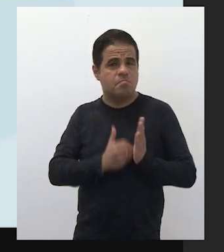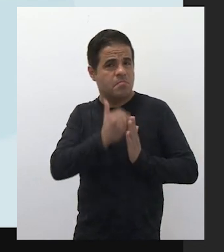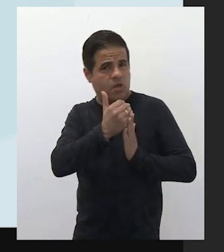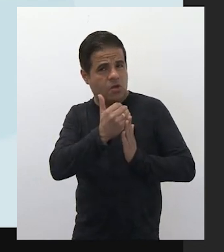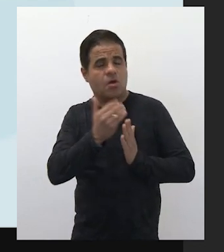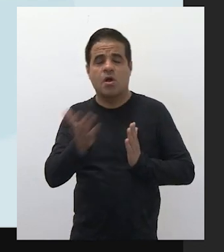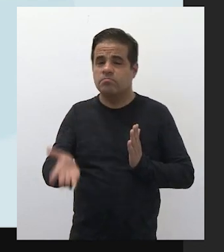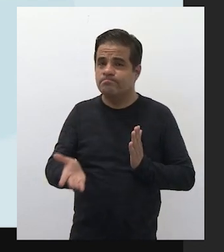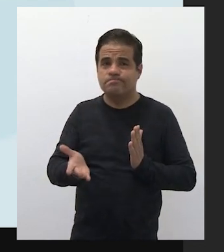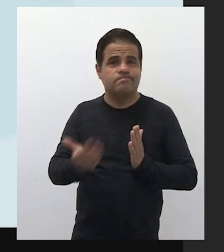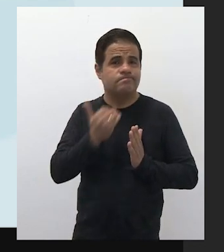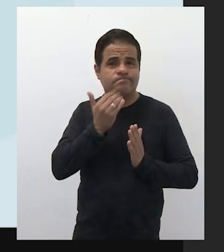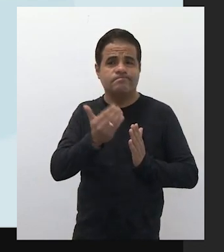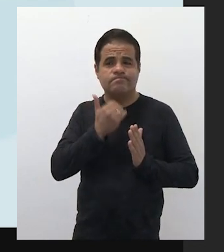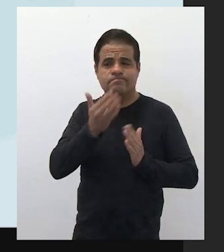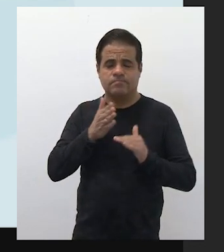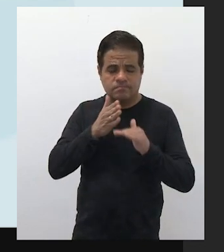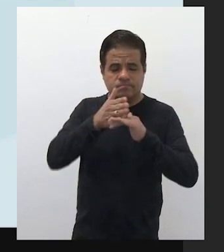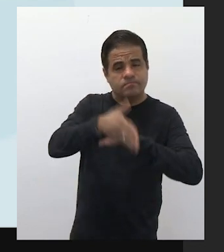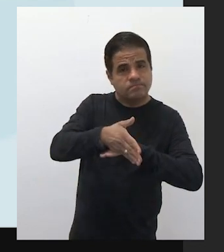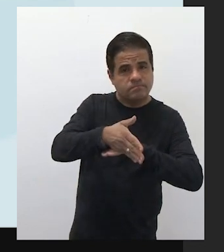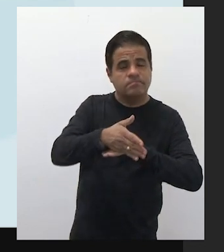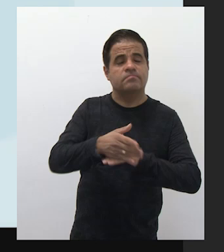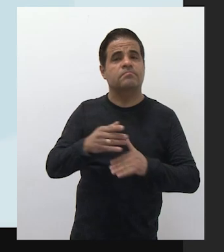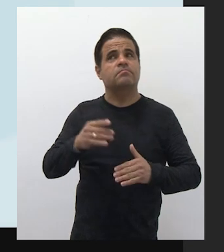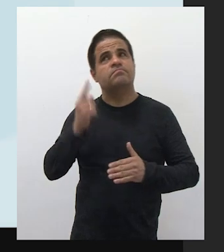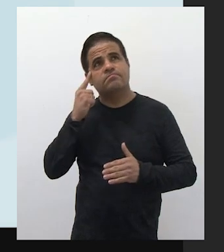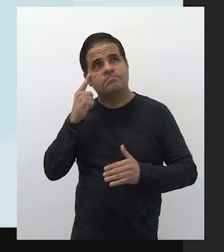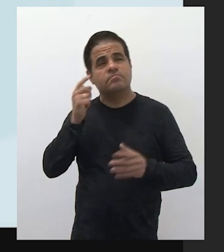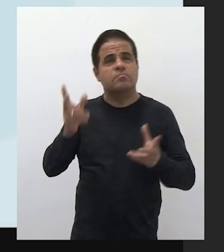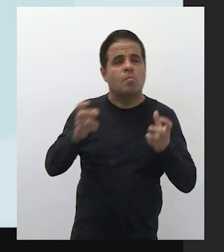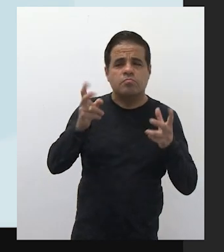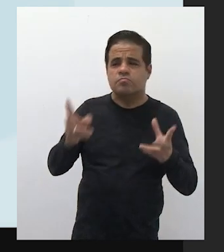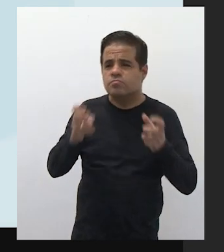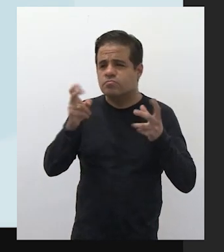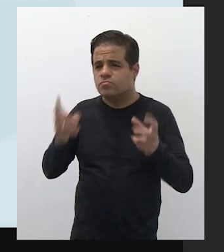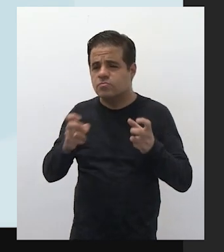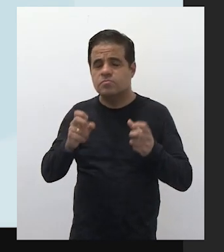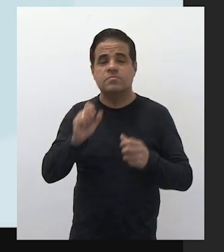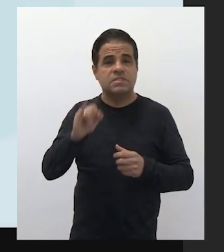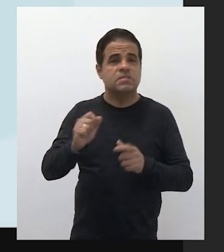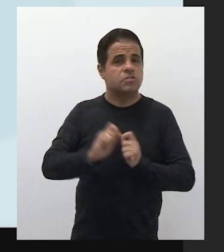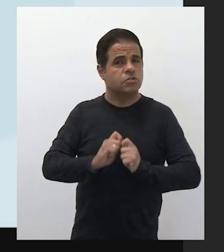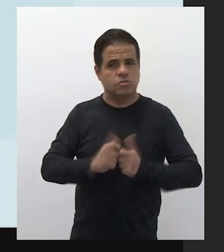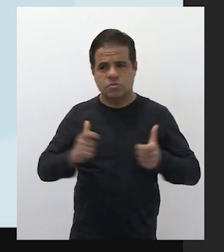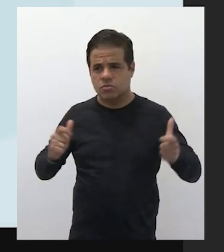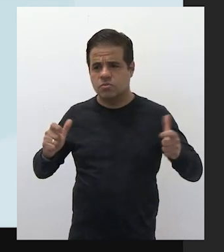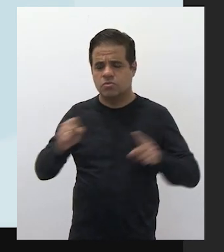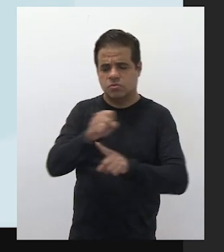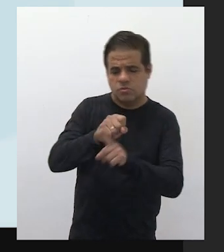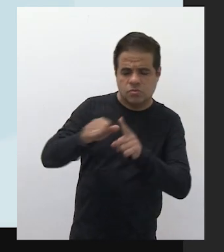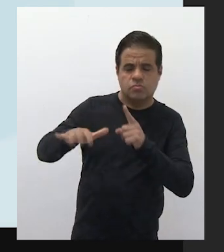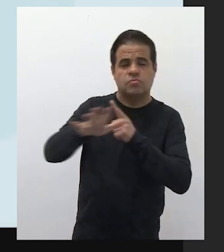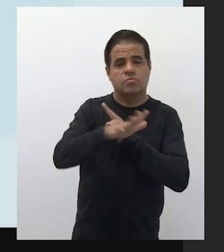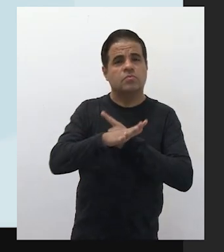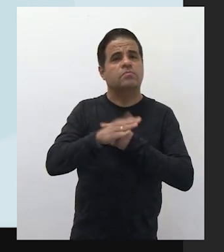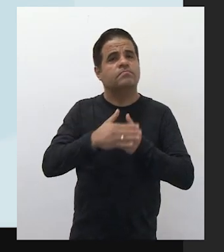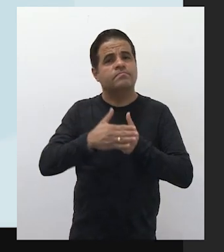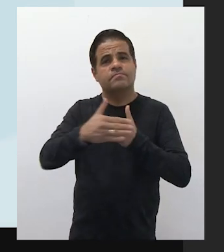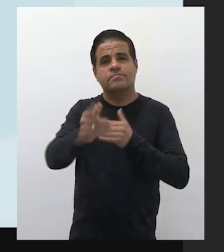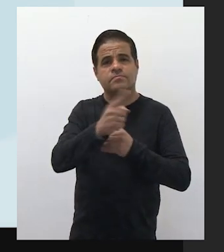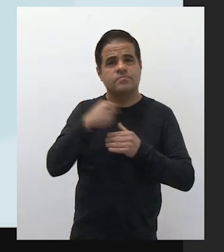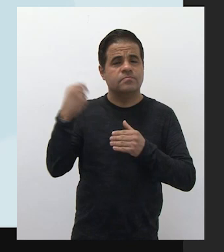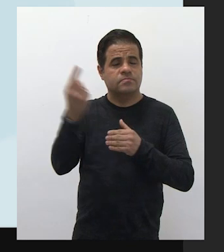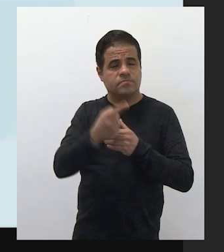maior, nós termos acesso a termos poder de consumo maior, se as estruturas da sociedade, se a colmeia em que a